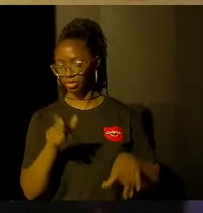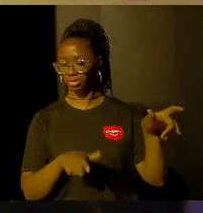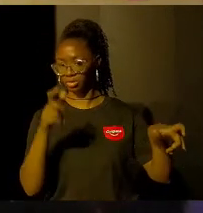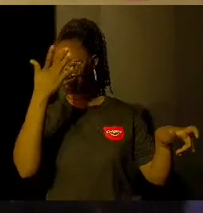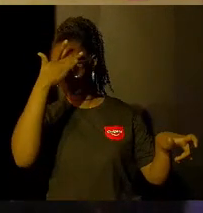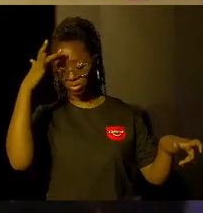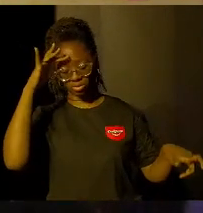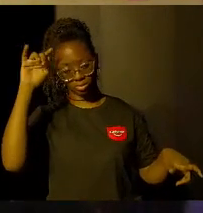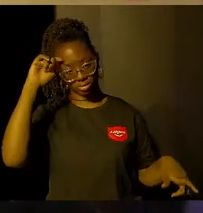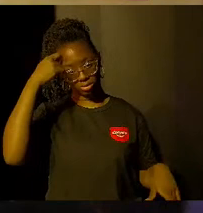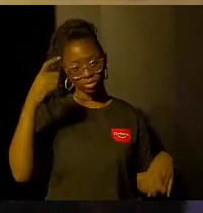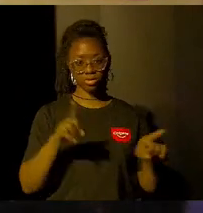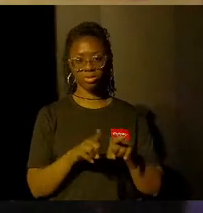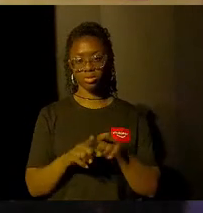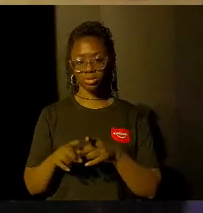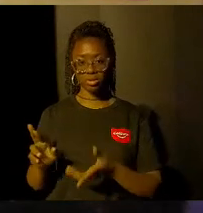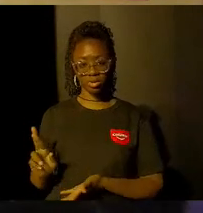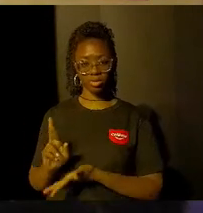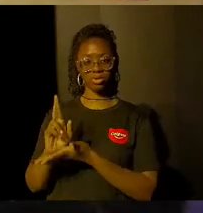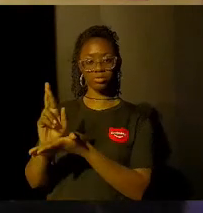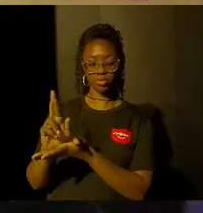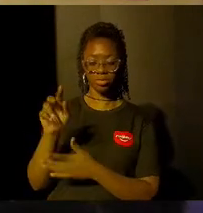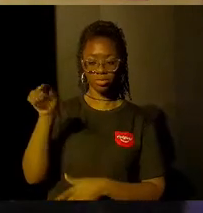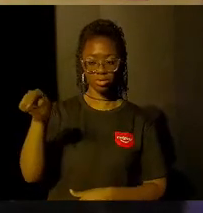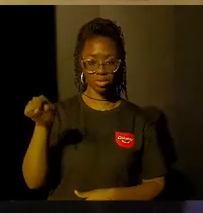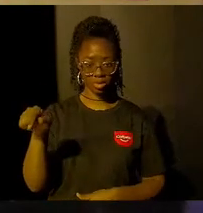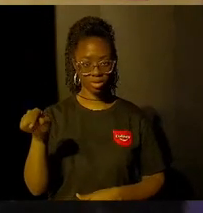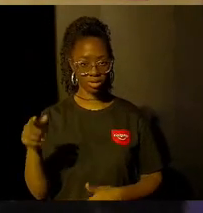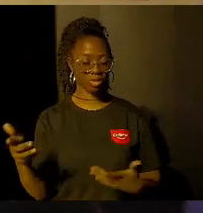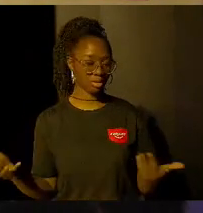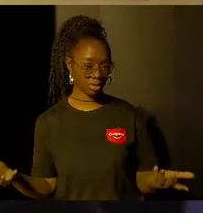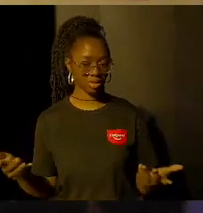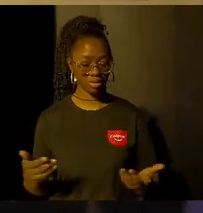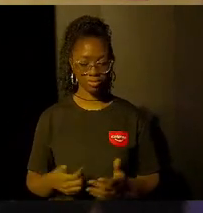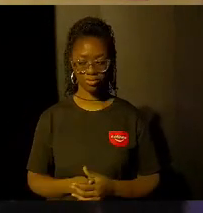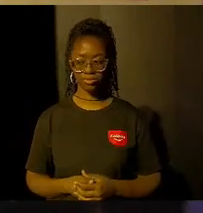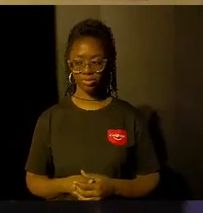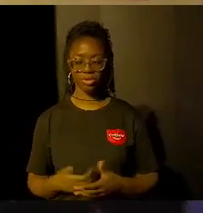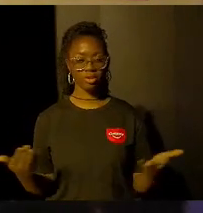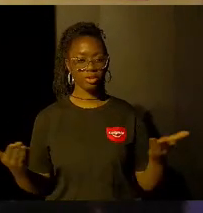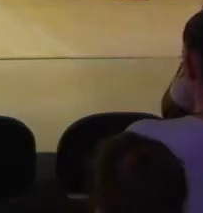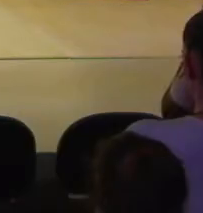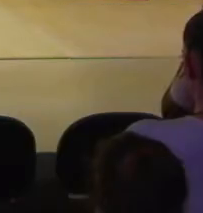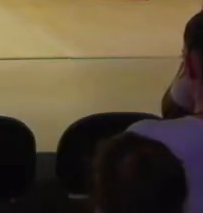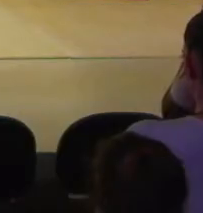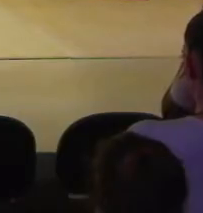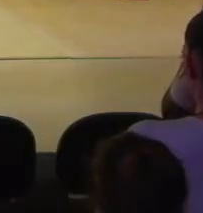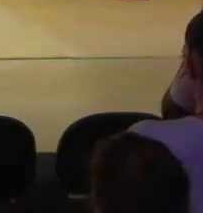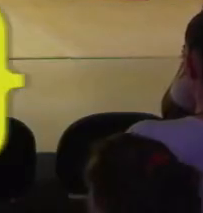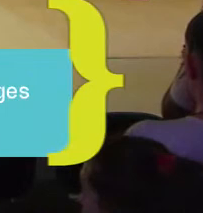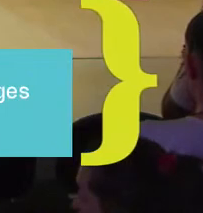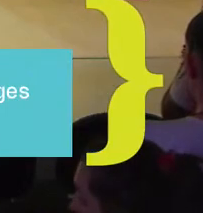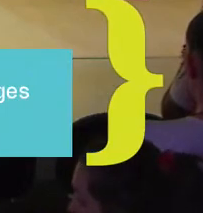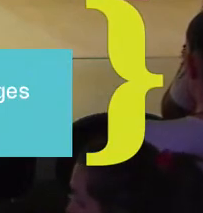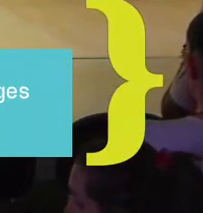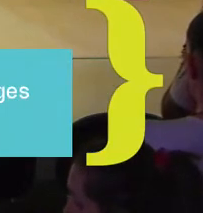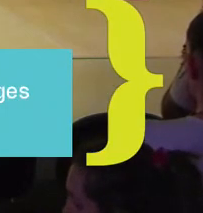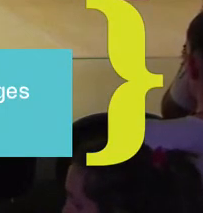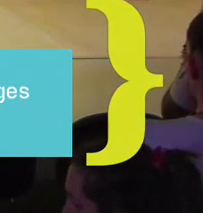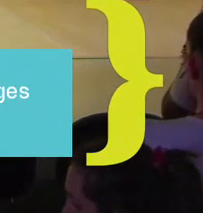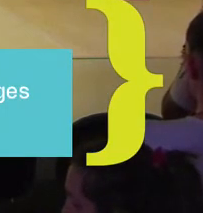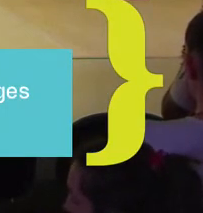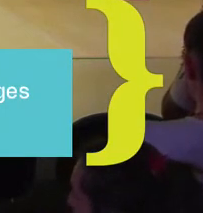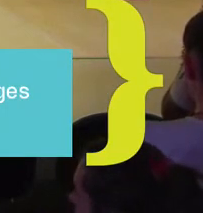também são representadas ou eram naquela altura e agora confesso que não vejo tantas telenovelas ou não vejo telenovelas não é